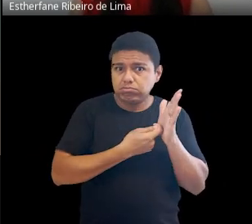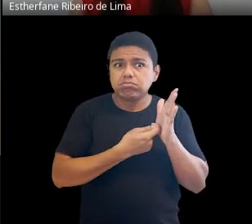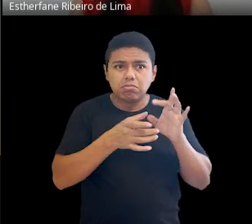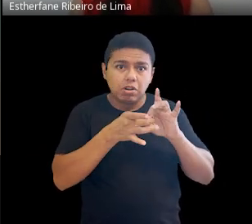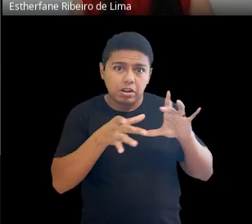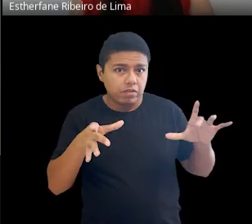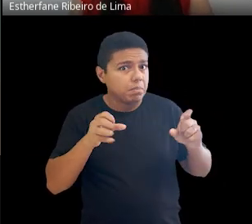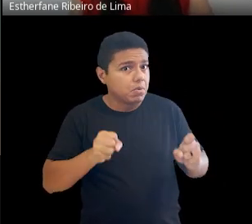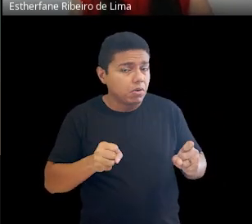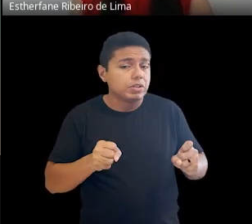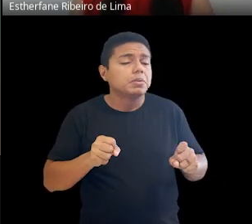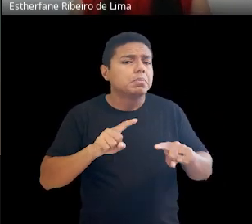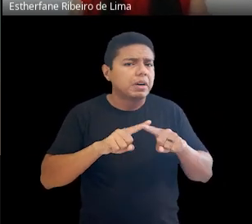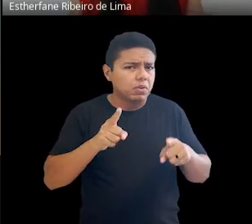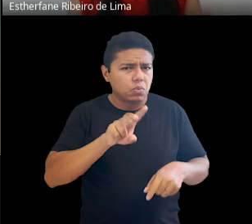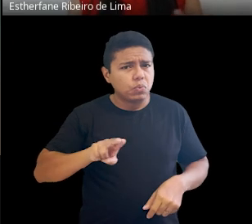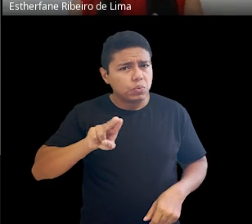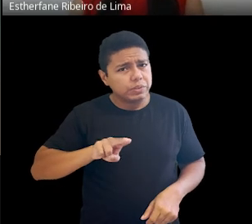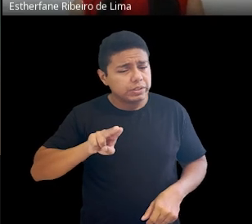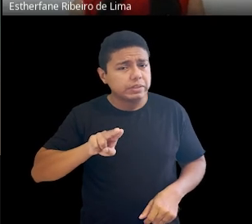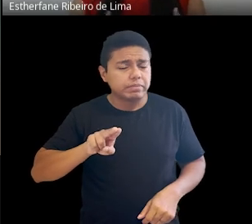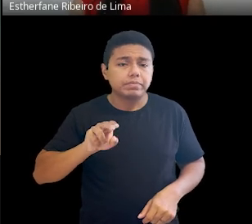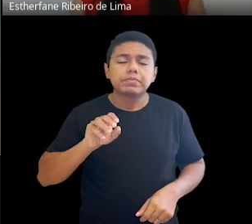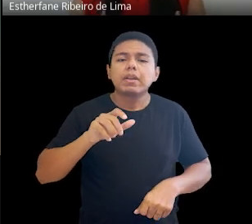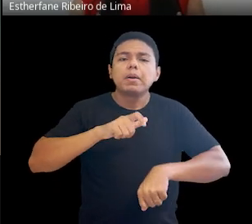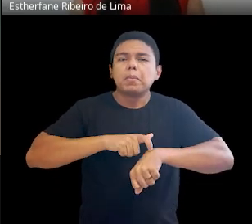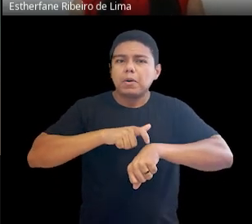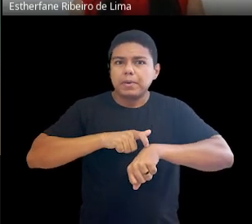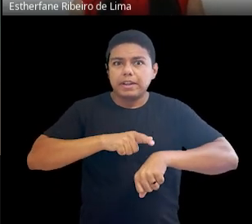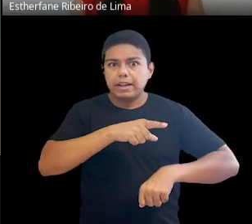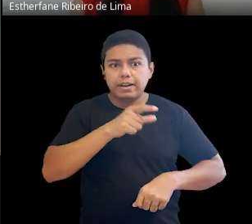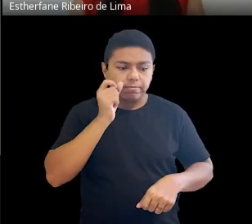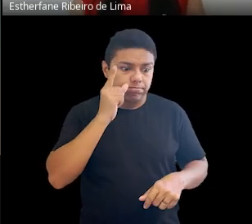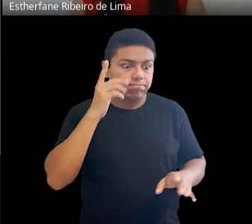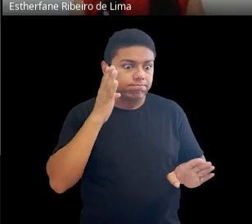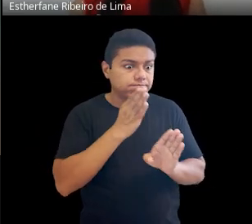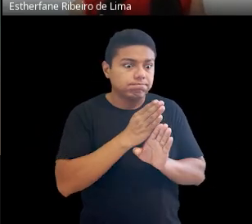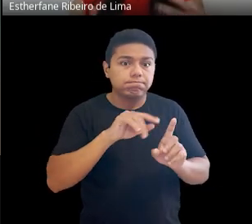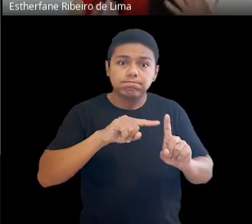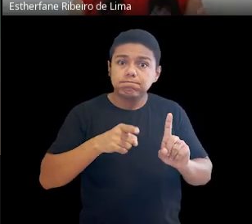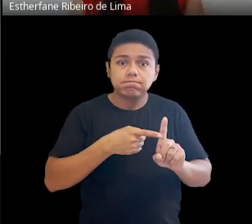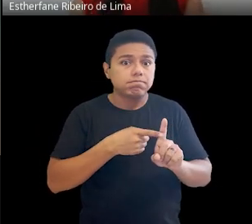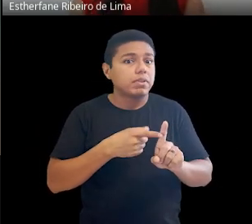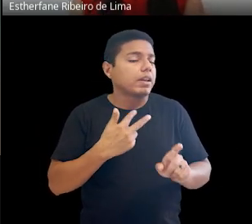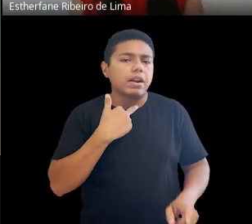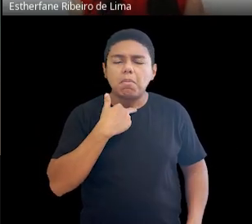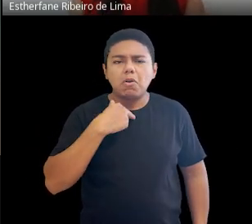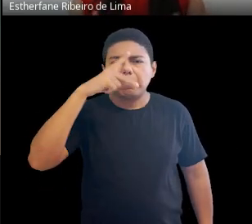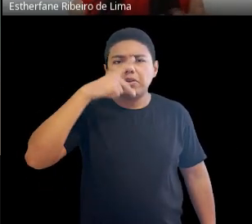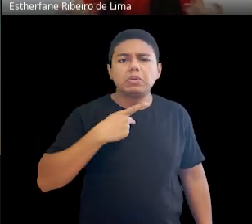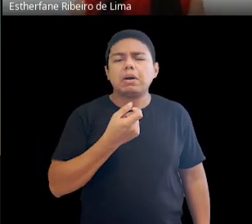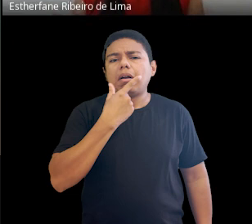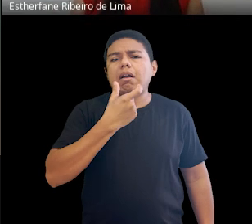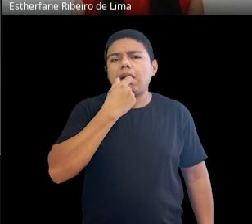principalmente porque, a partir do momento que essa pessoa descobre que está gestante, ela não pode se automedicar,